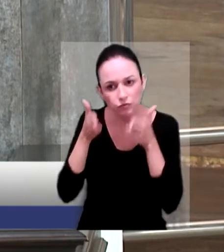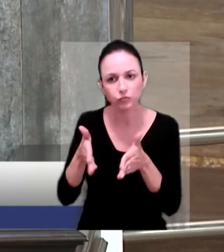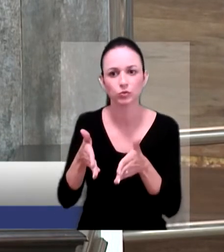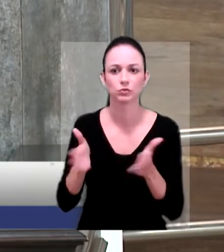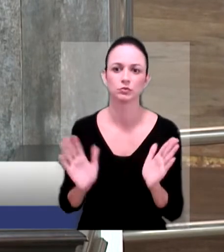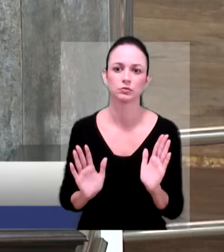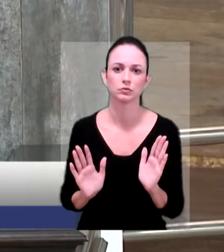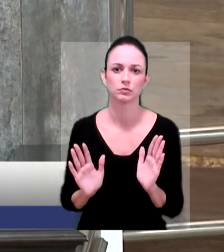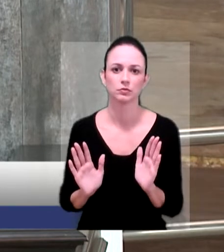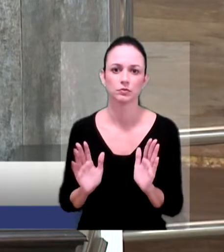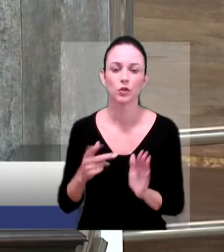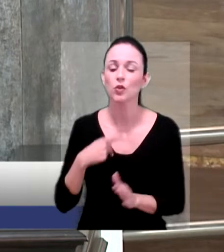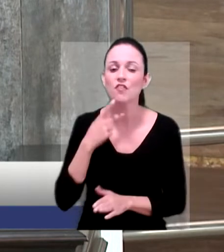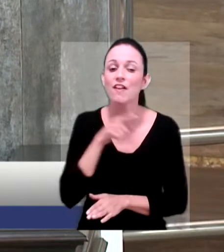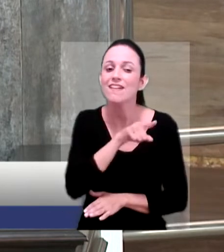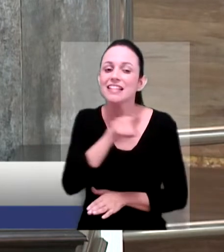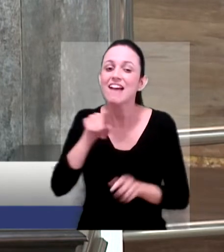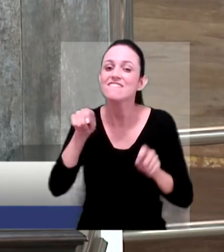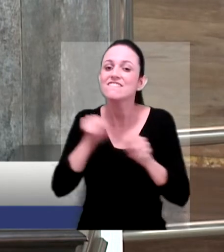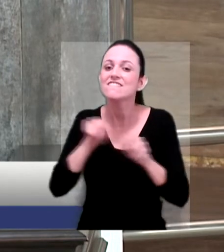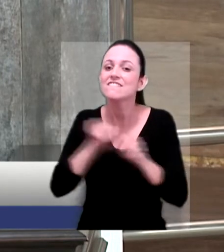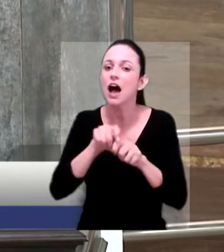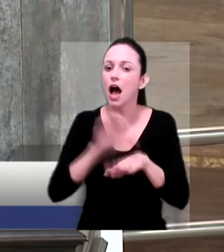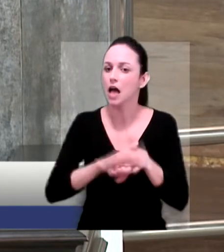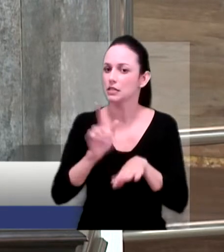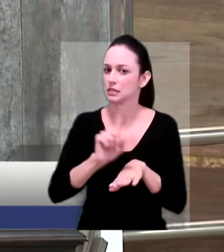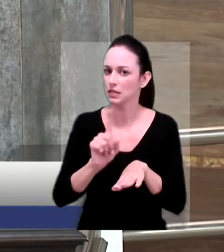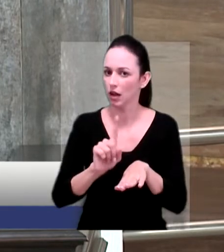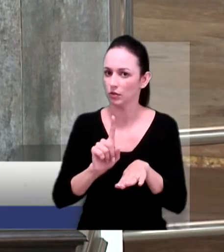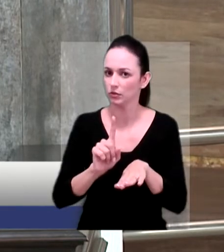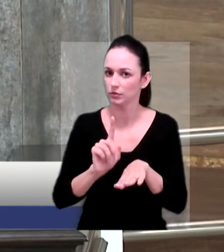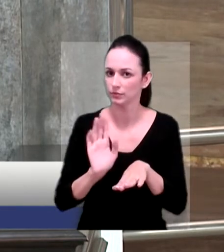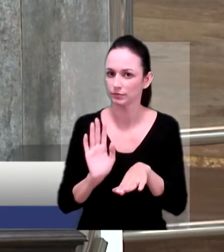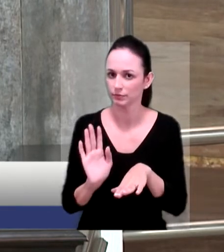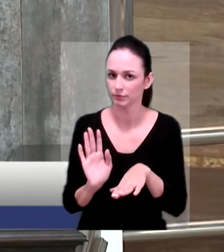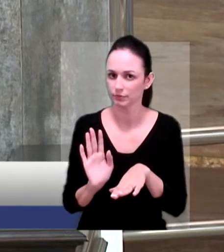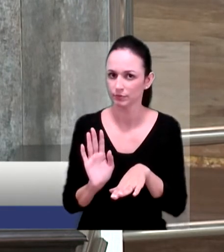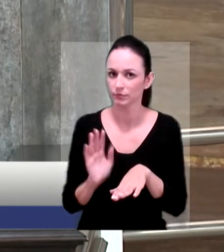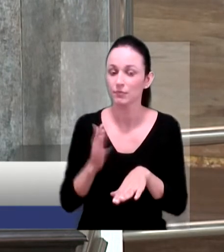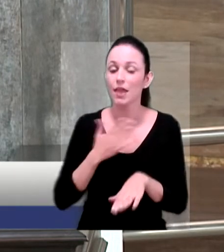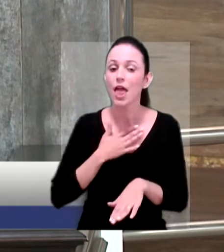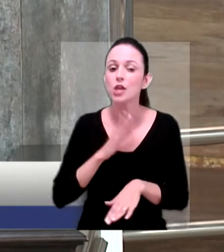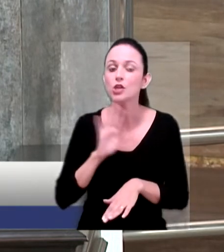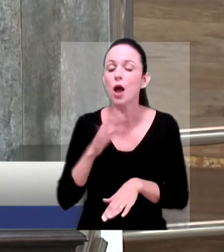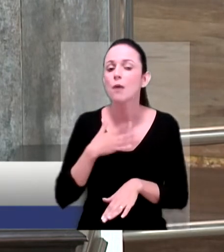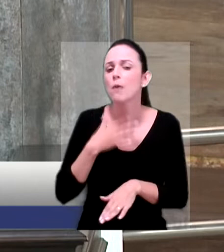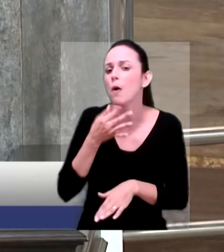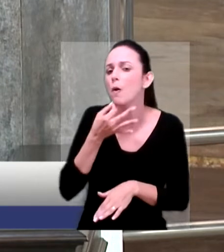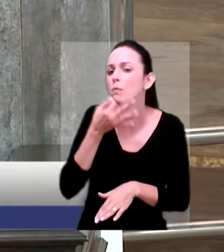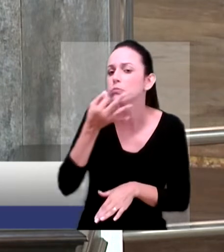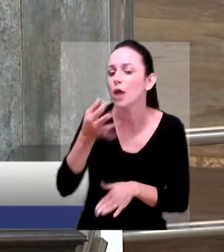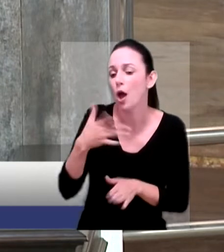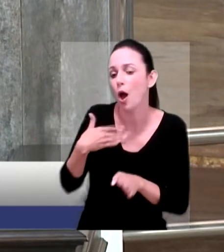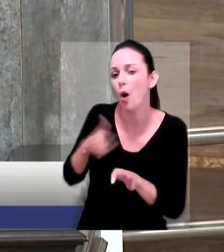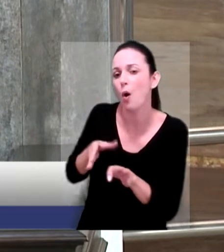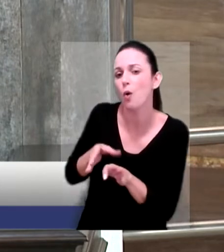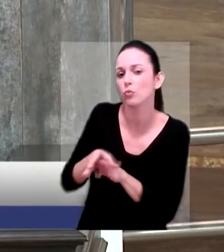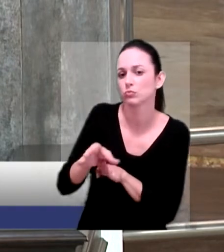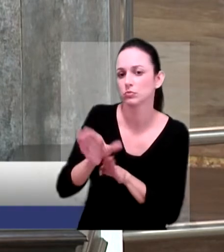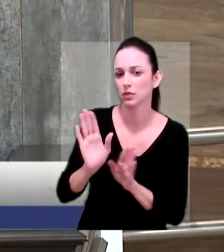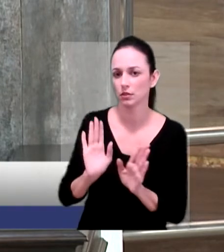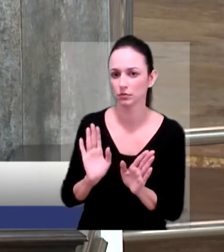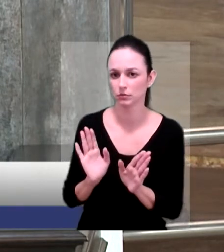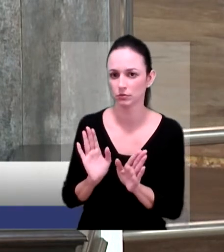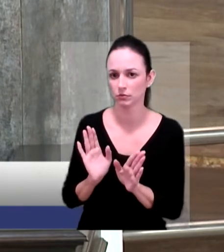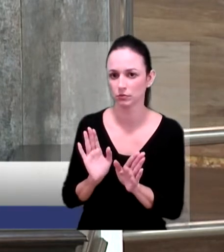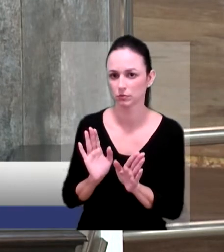façam. Eu estou dando o meu palpite e o meu conselho, que cada um faz da maneira em que acha que